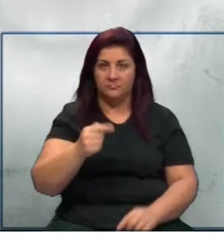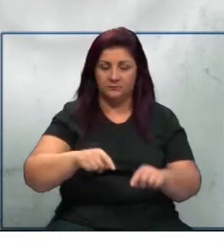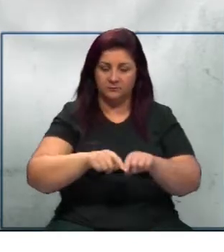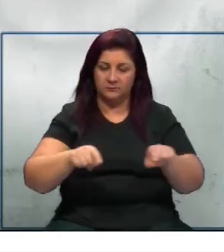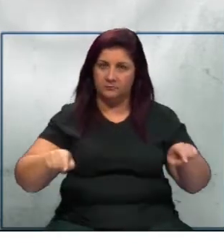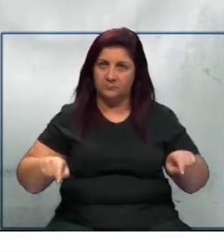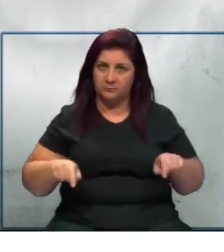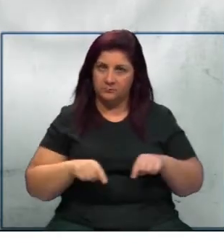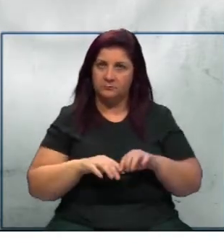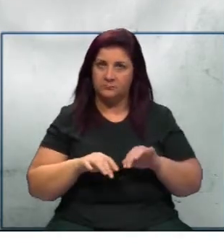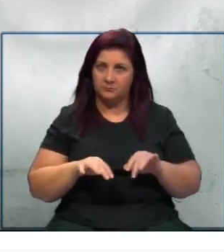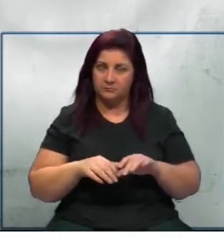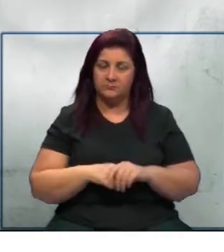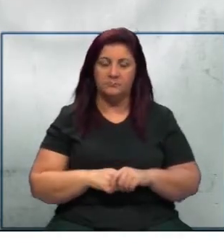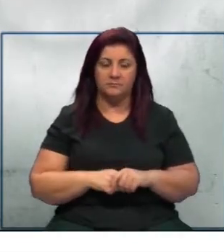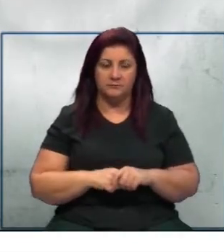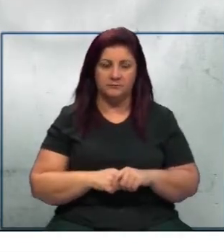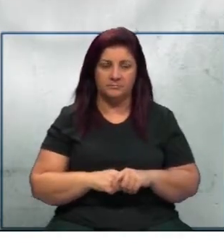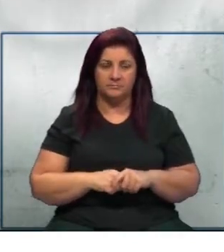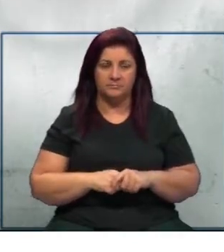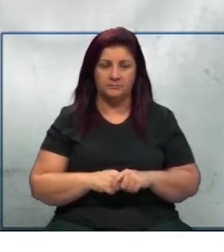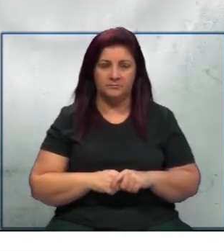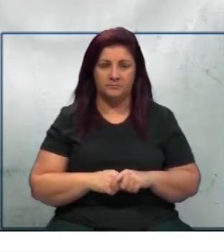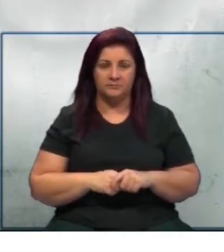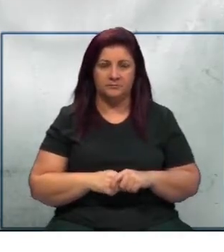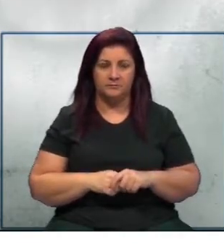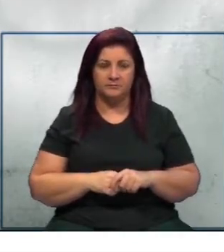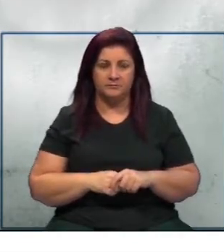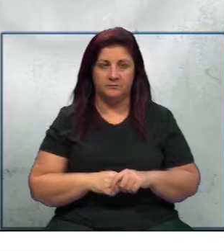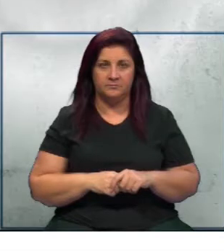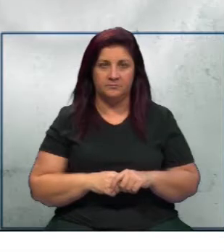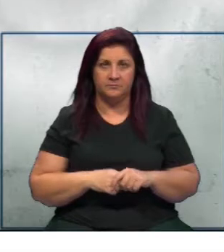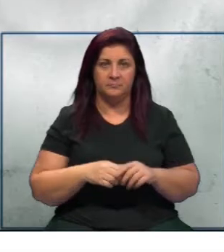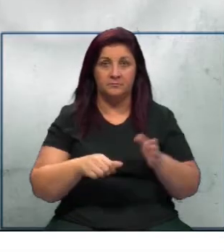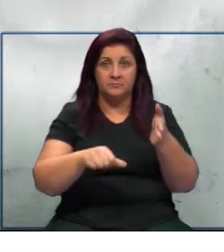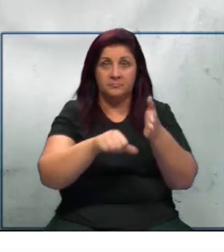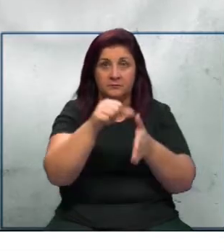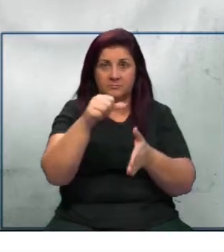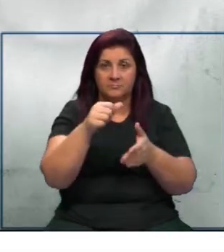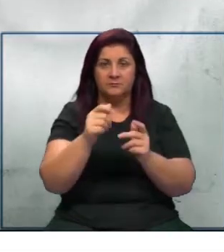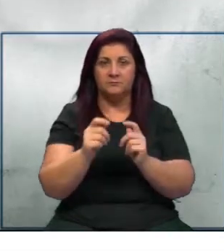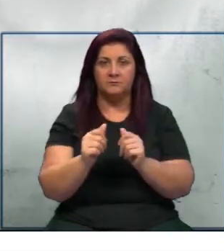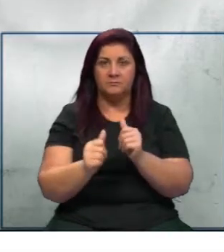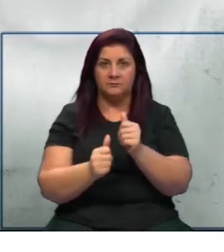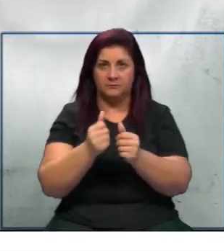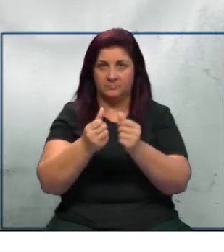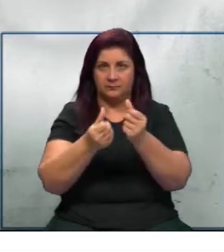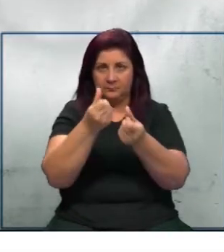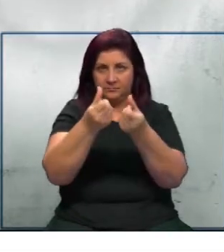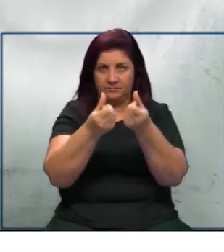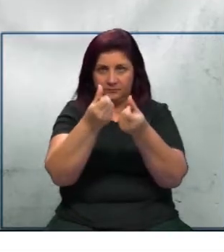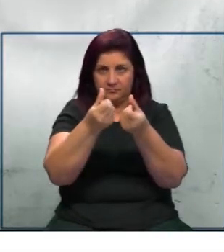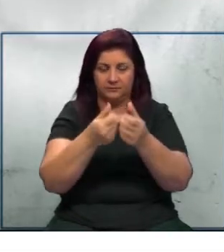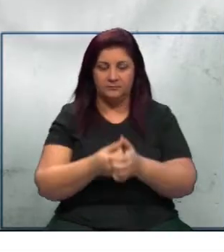Atendimento no gabinete no primeiro semestre.